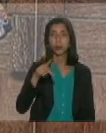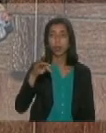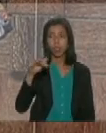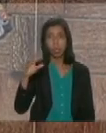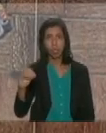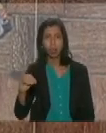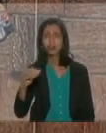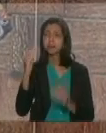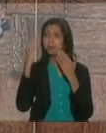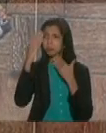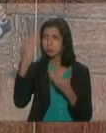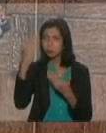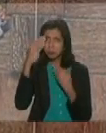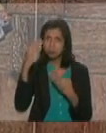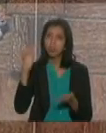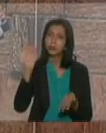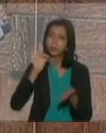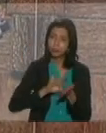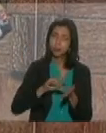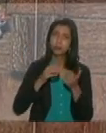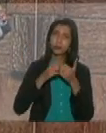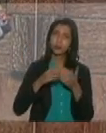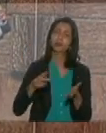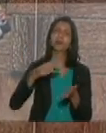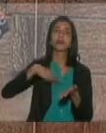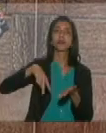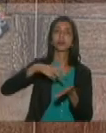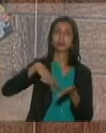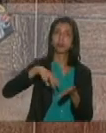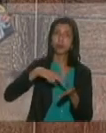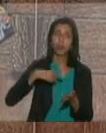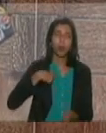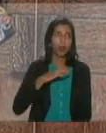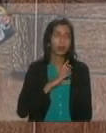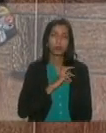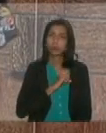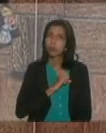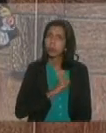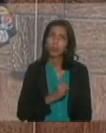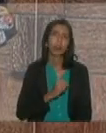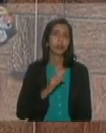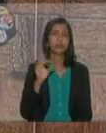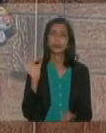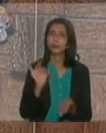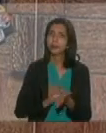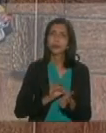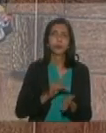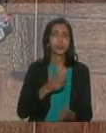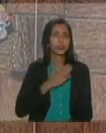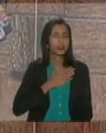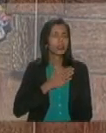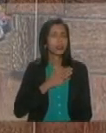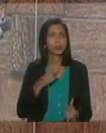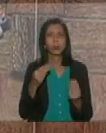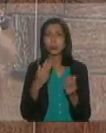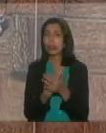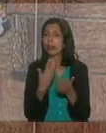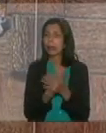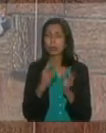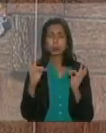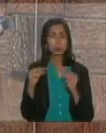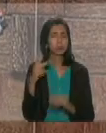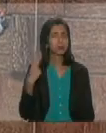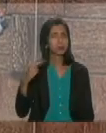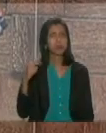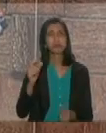que realmente foi ali que eu comecei mesmo a história da dança, né? E eu adorava mesmo, era louca com eles ali. Eu fazia todas